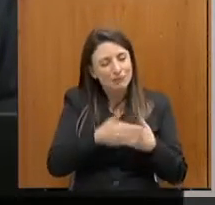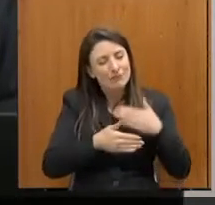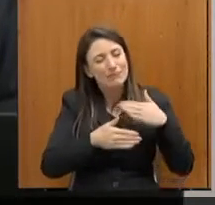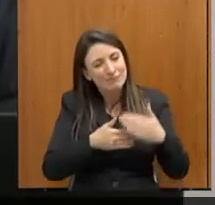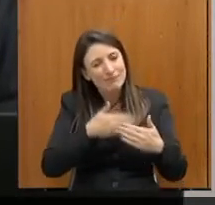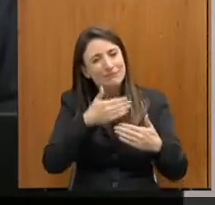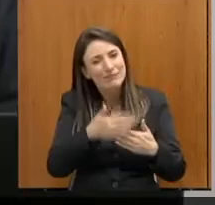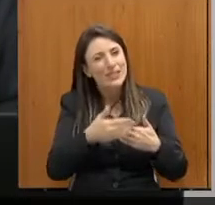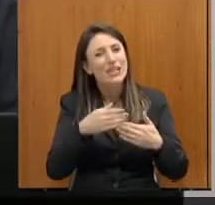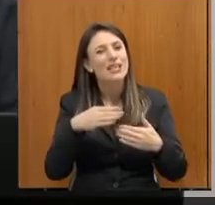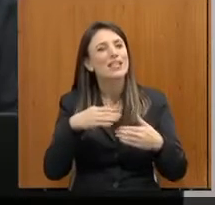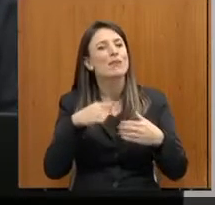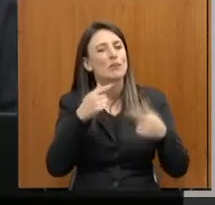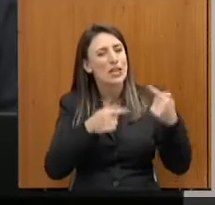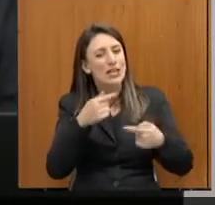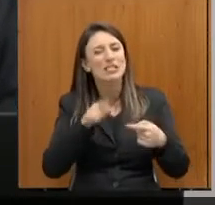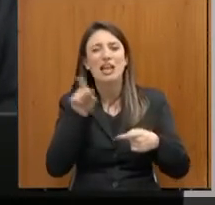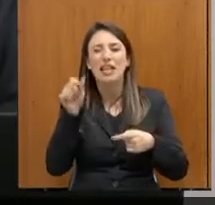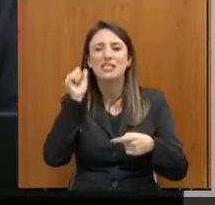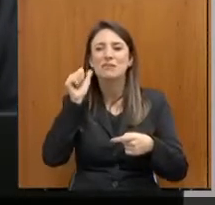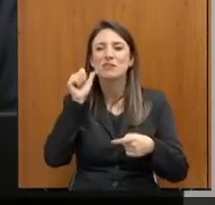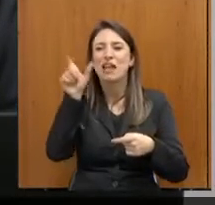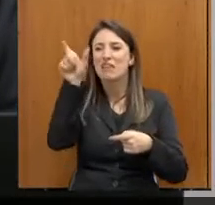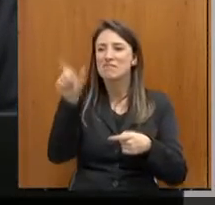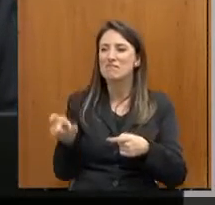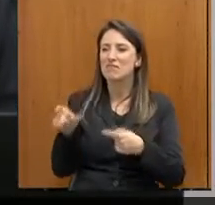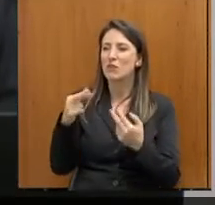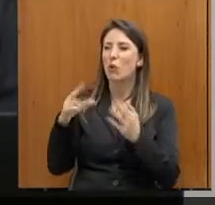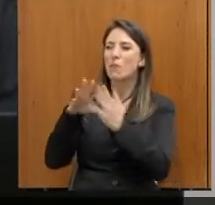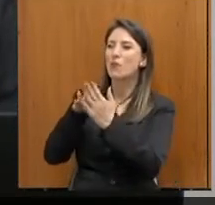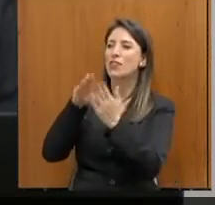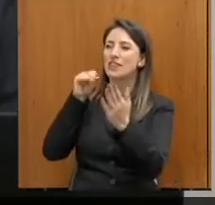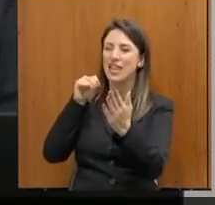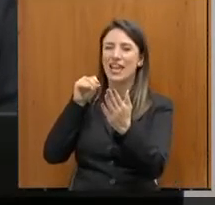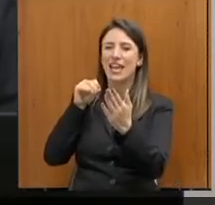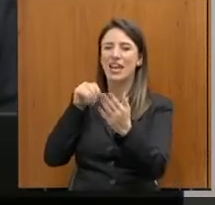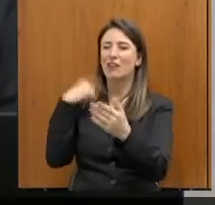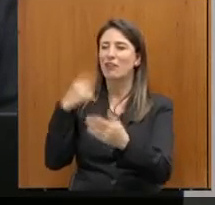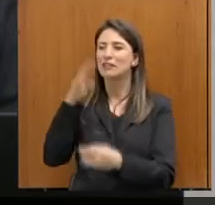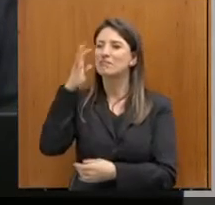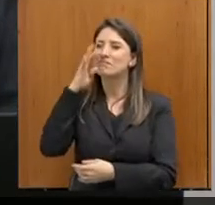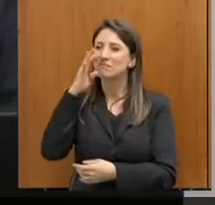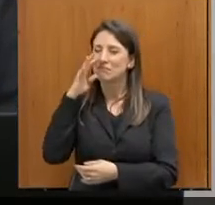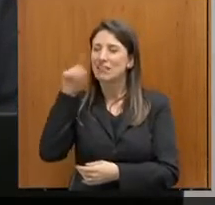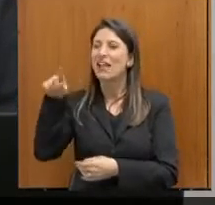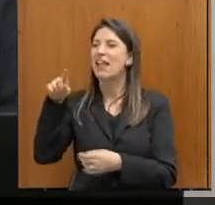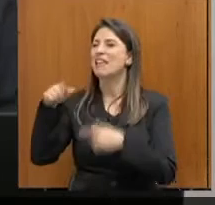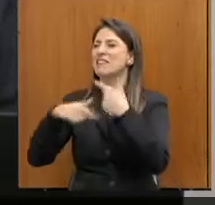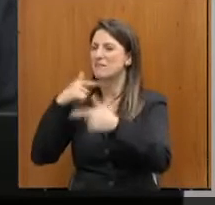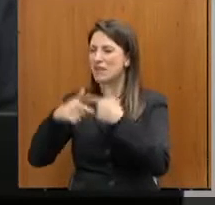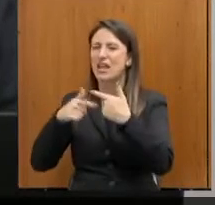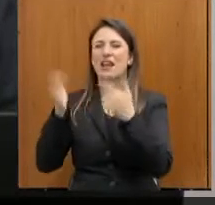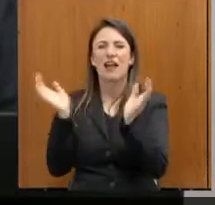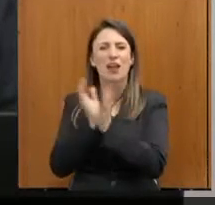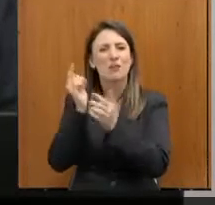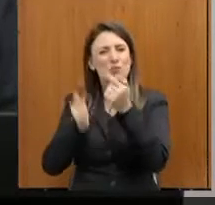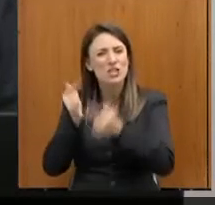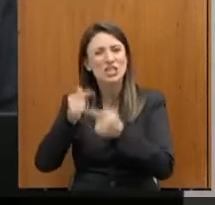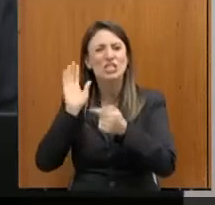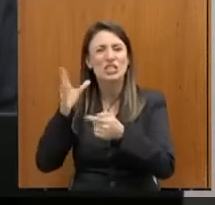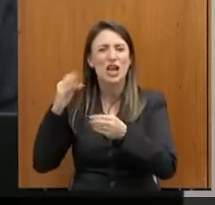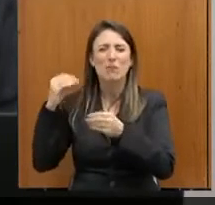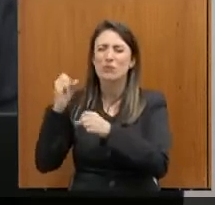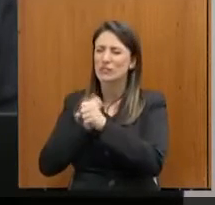exemplo de como se fazer política Por que faz política ao longo de décadas e de gerações